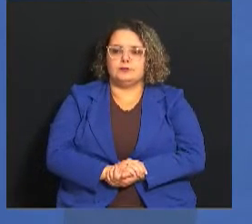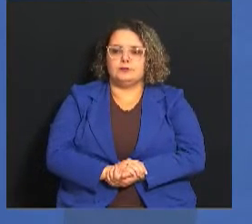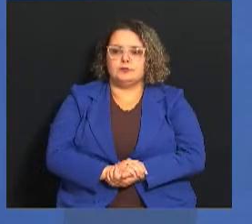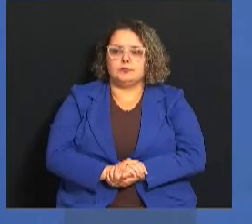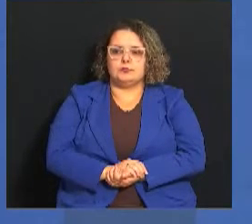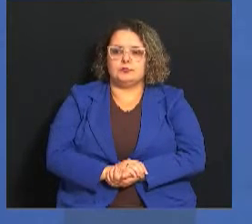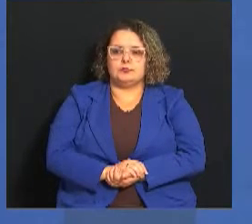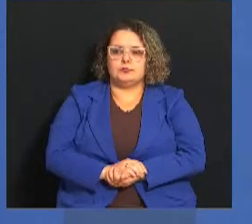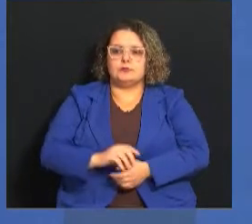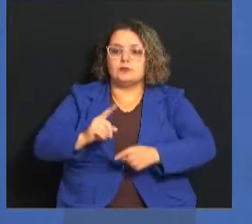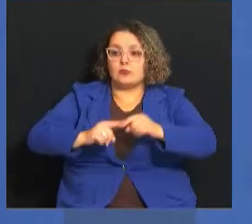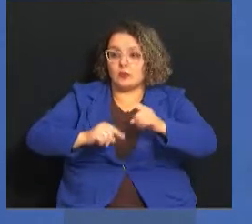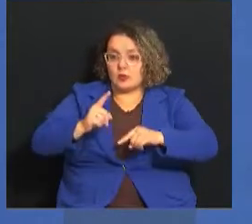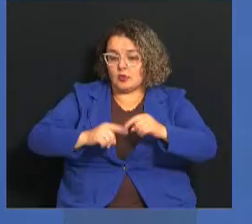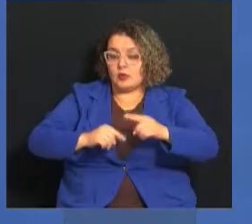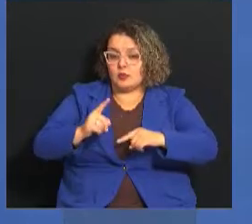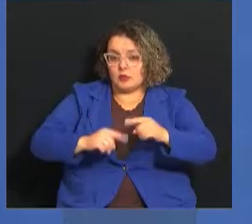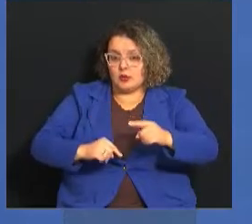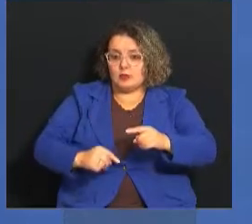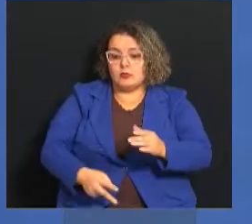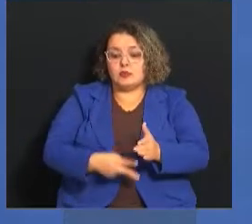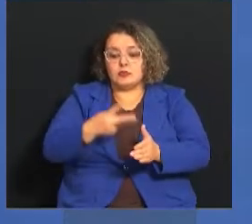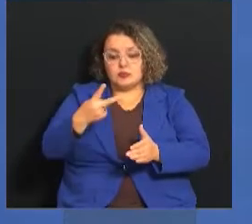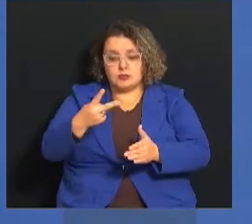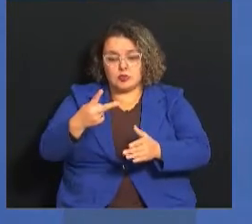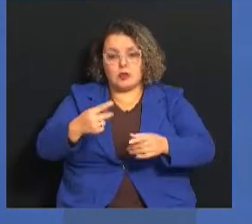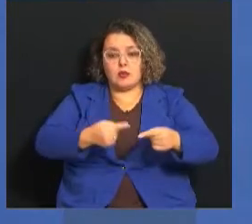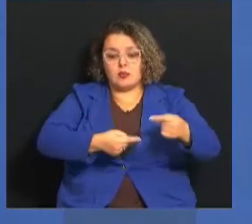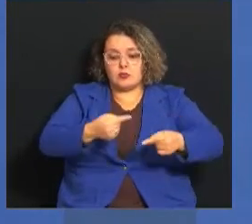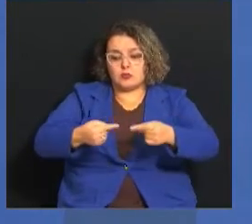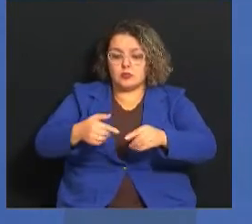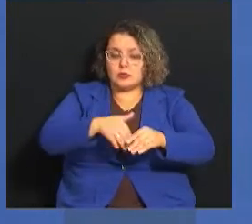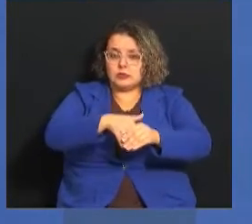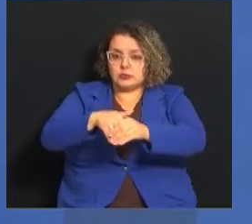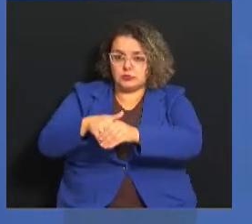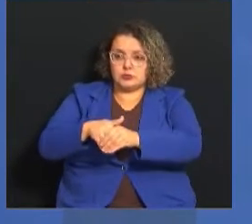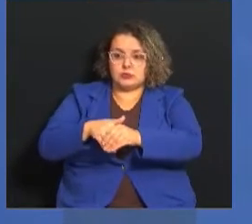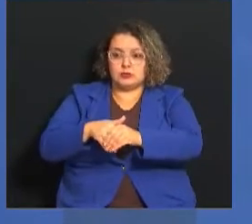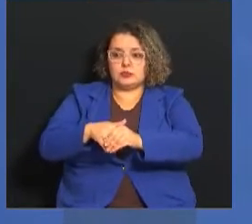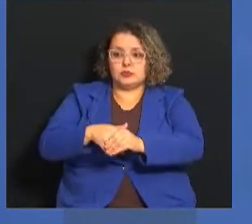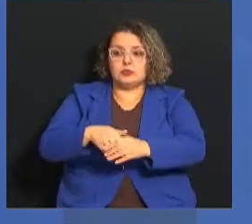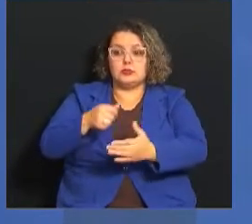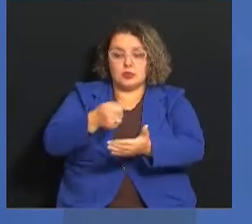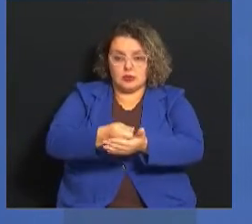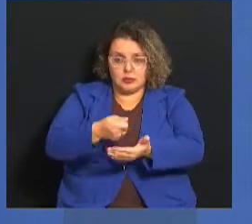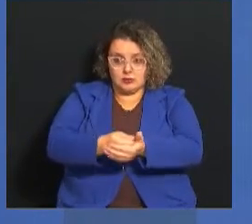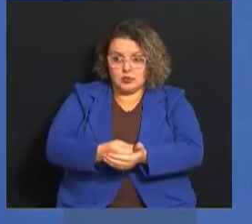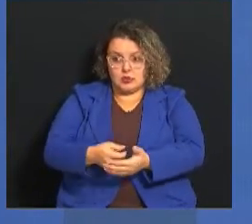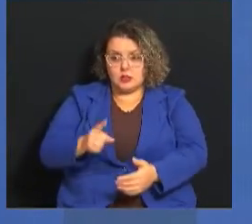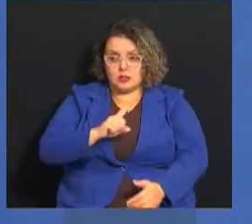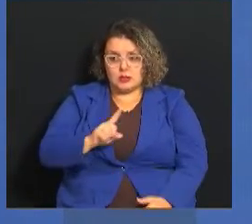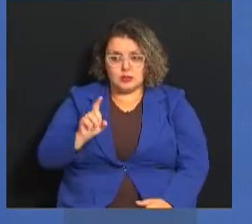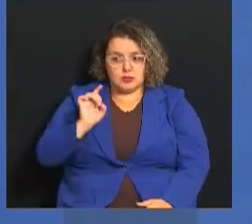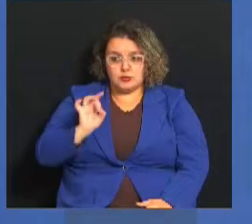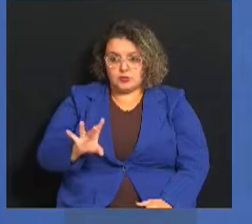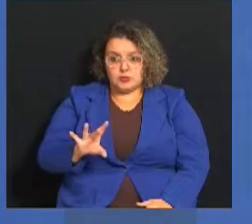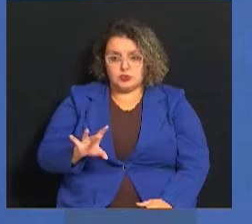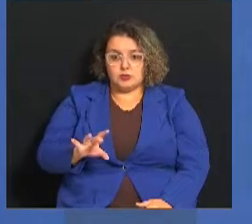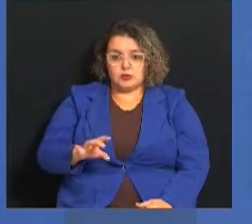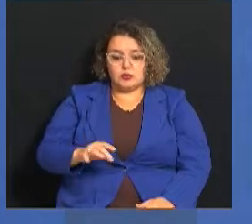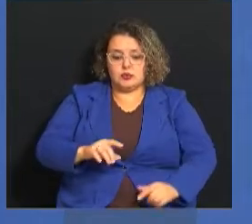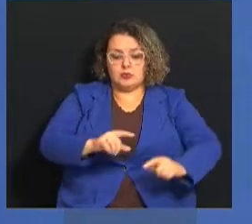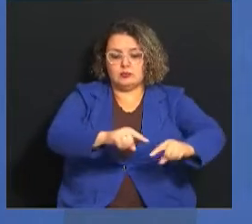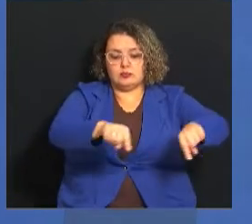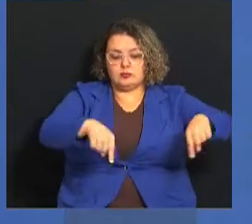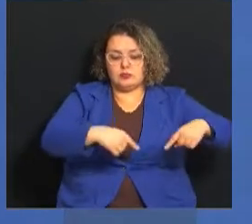A matéria vai passar ainda por um segundo turno de votação. E a obrigatoriedade não se aplica a empreendimentos